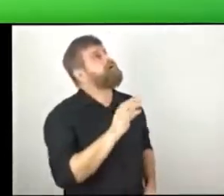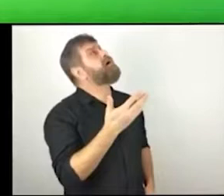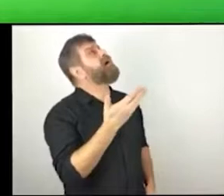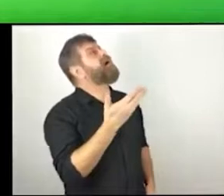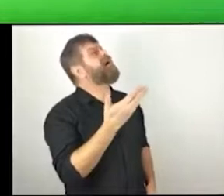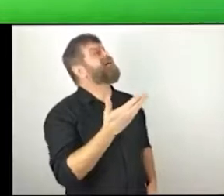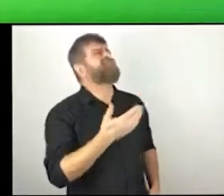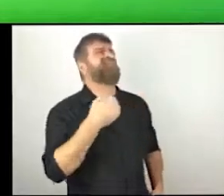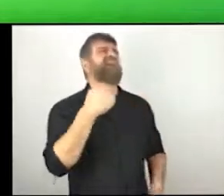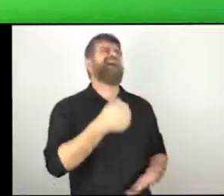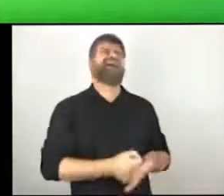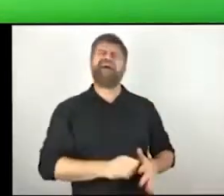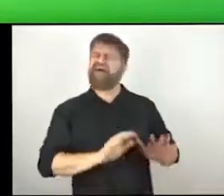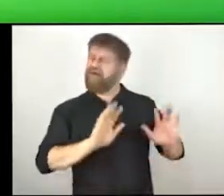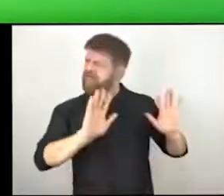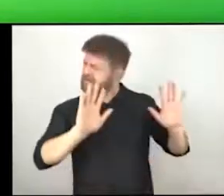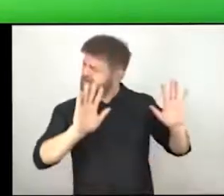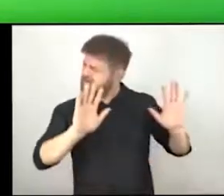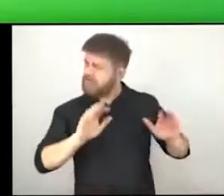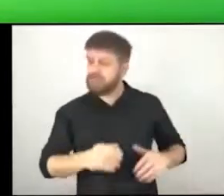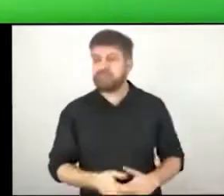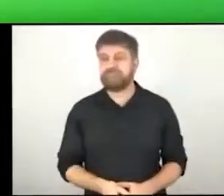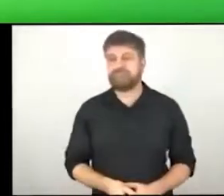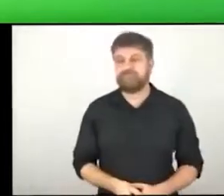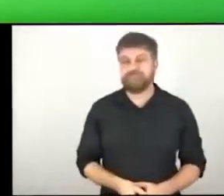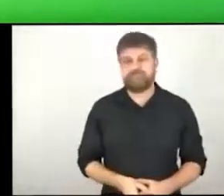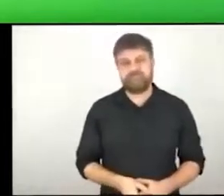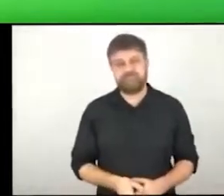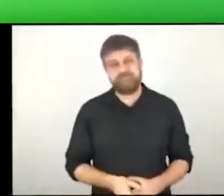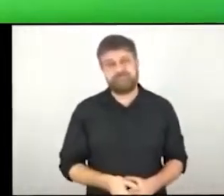Hã? Ah!